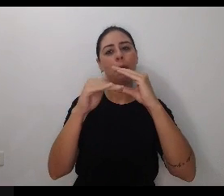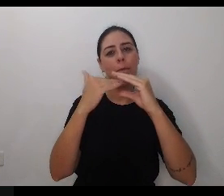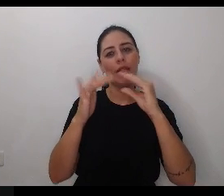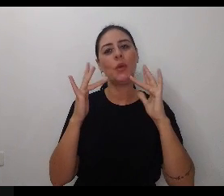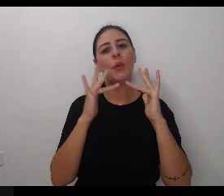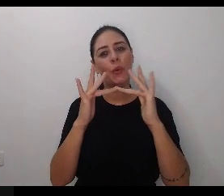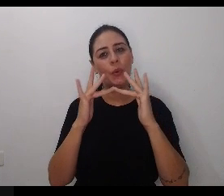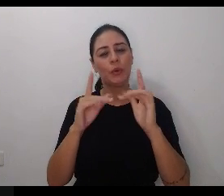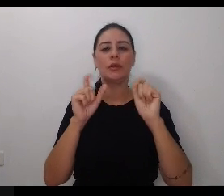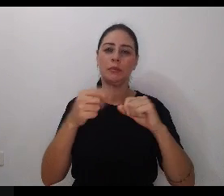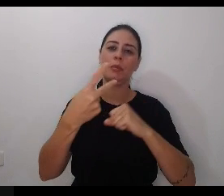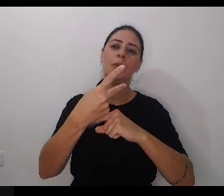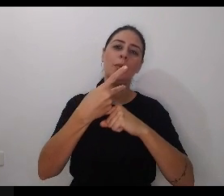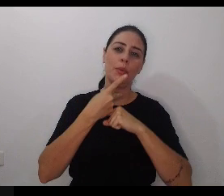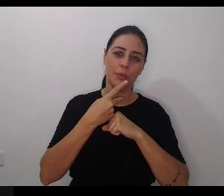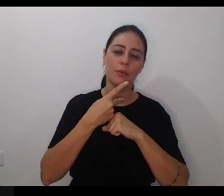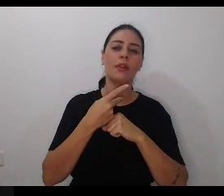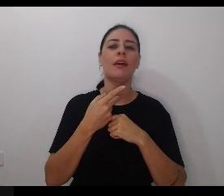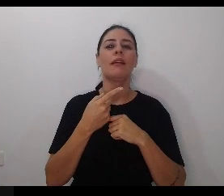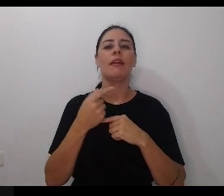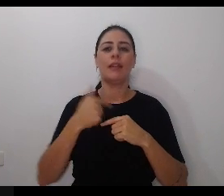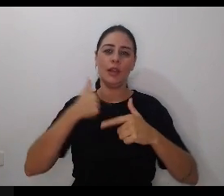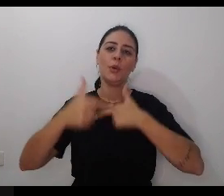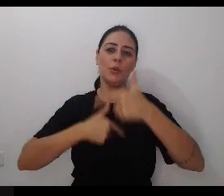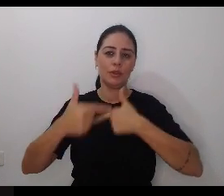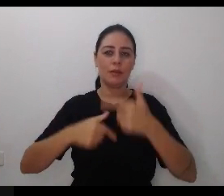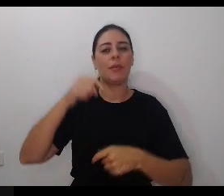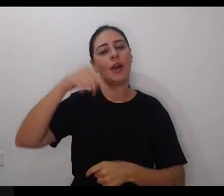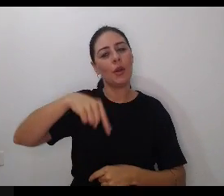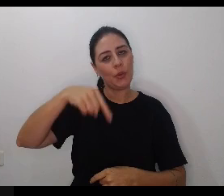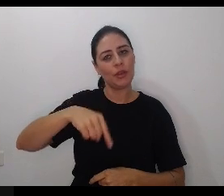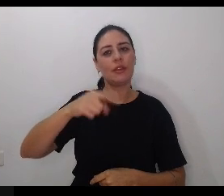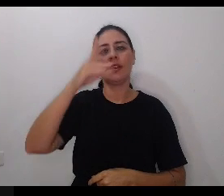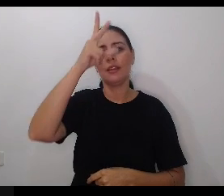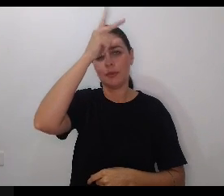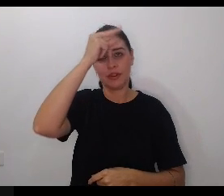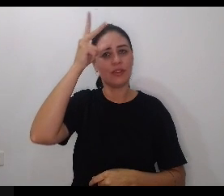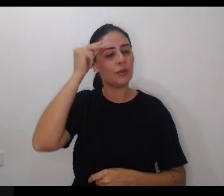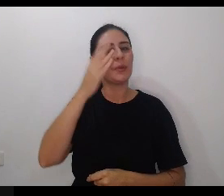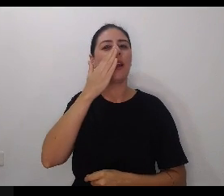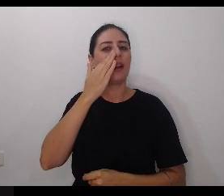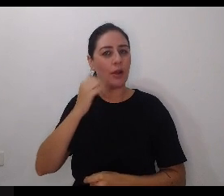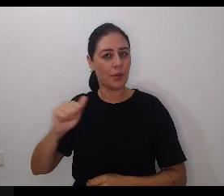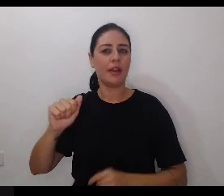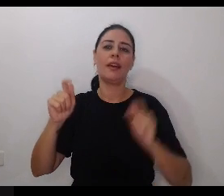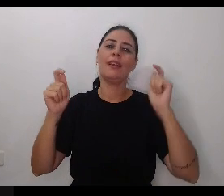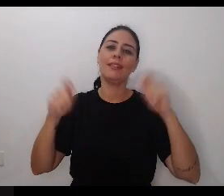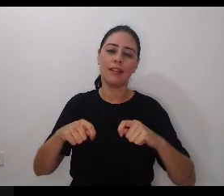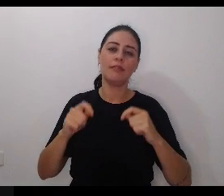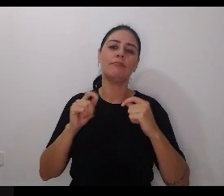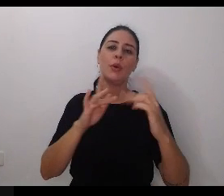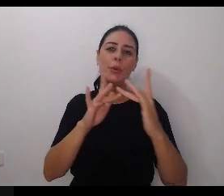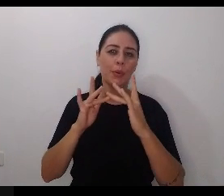Bom, gente, o que eu tinha separado para a gente conversar nesse momento era isso. Eu deixo o meu